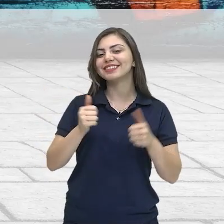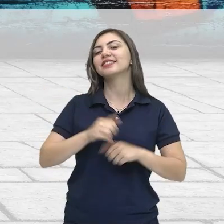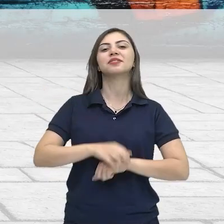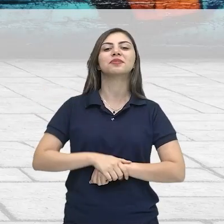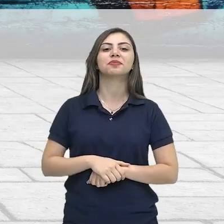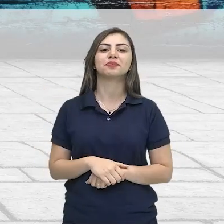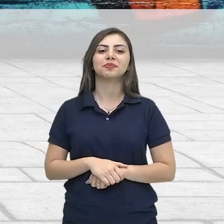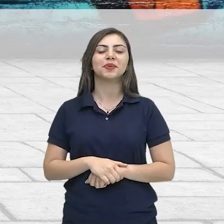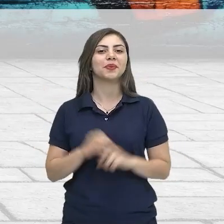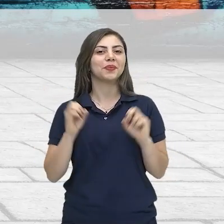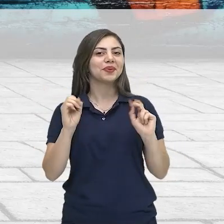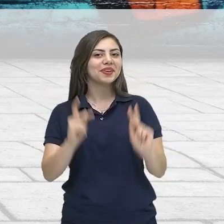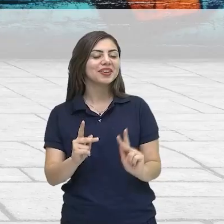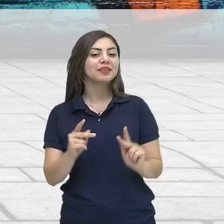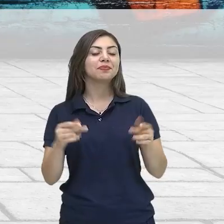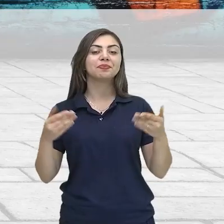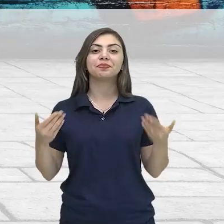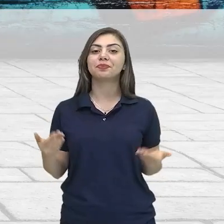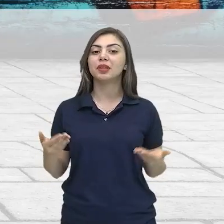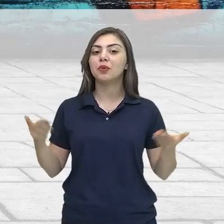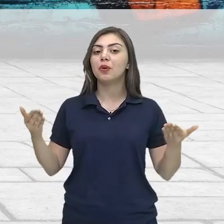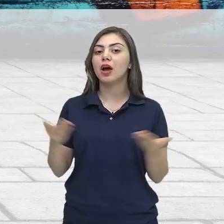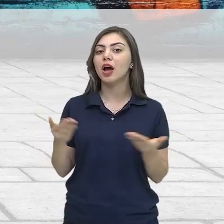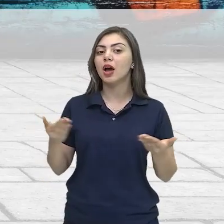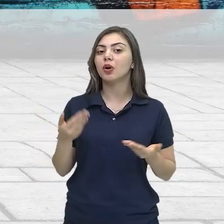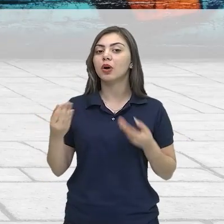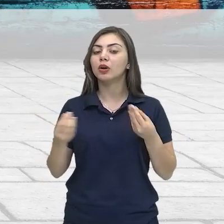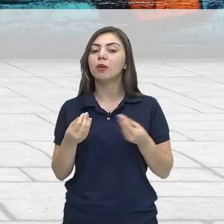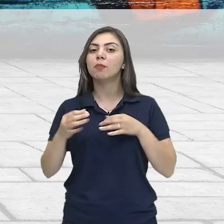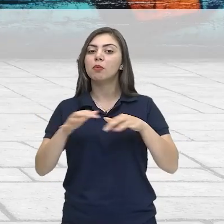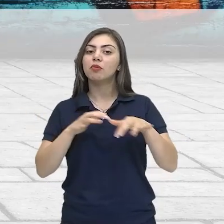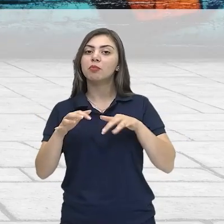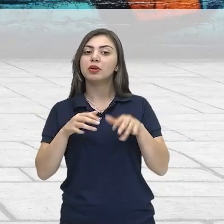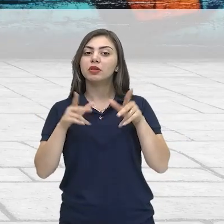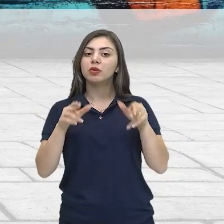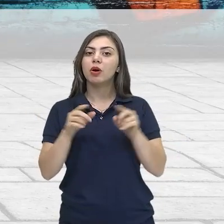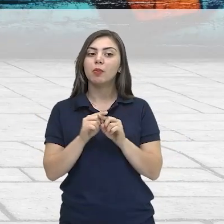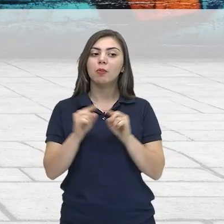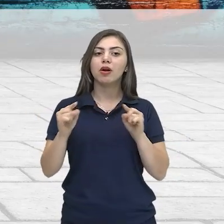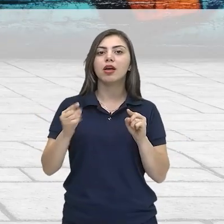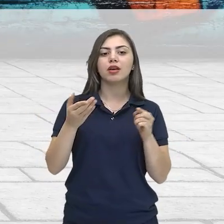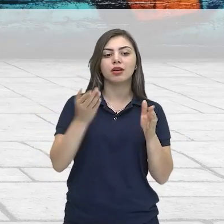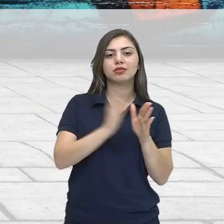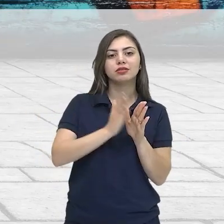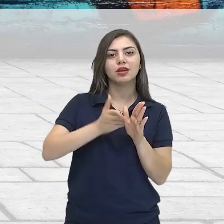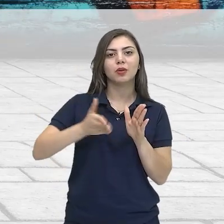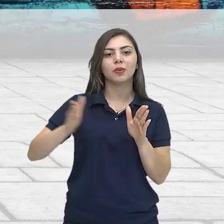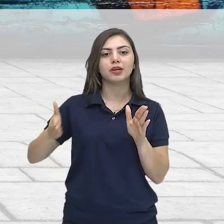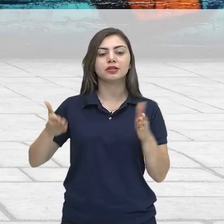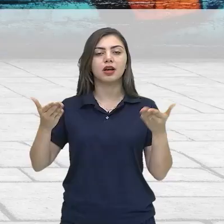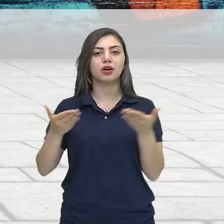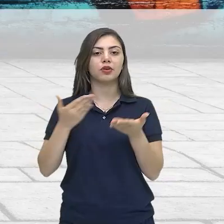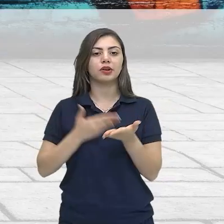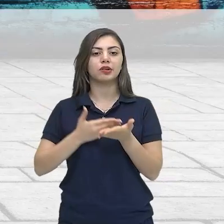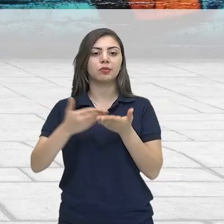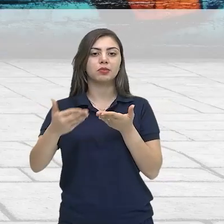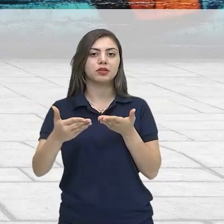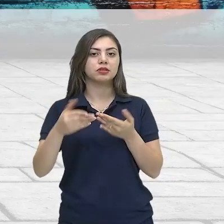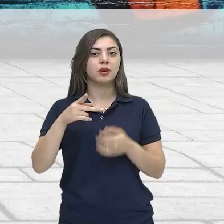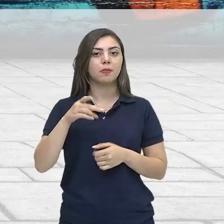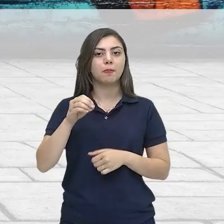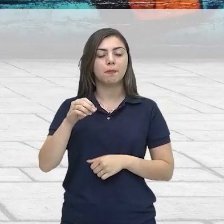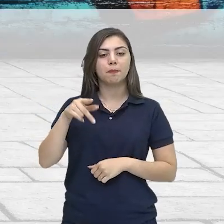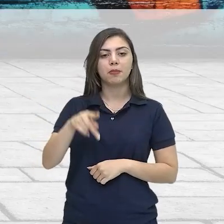Beleza. Agora, vamos fazer os mesmos movimentos, mas um seguido do outro, tá bom? Vou começar com um pop, que é o estourar. Aí vocês